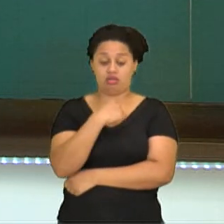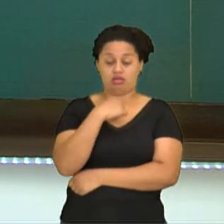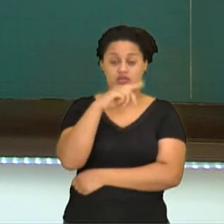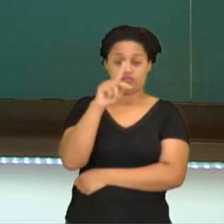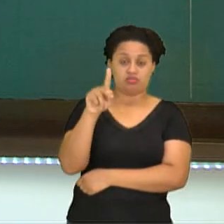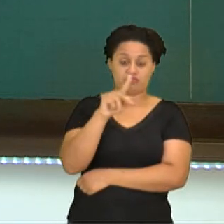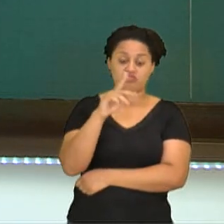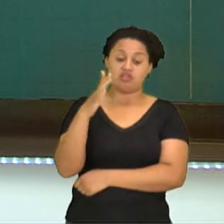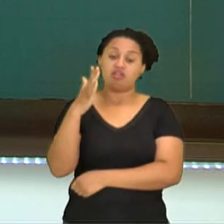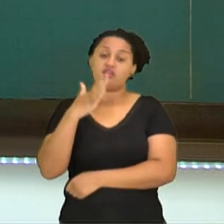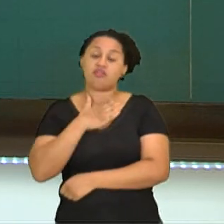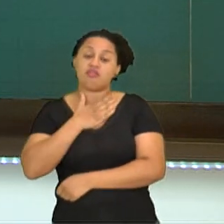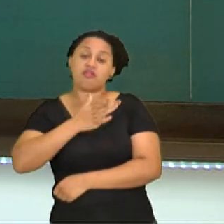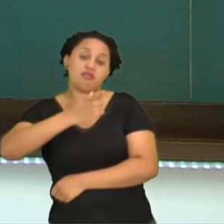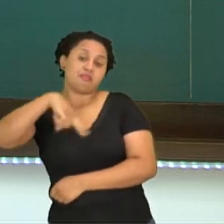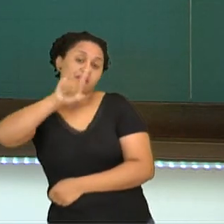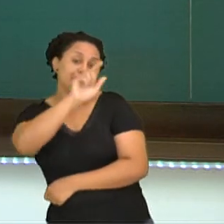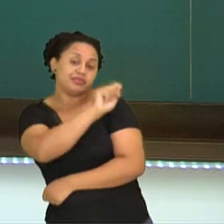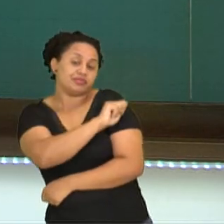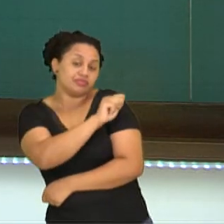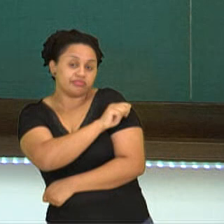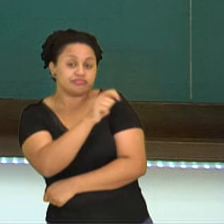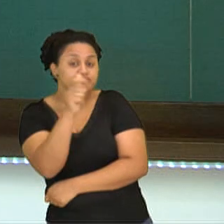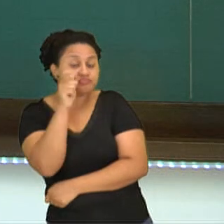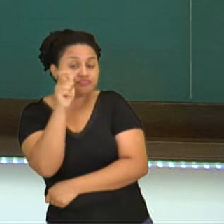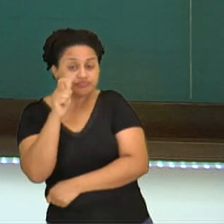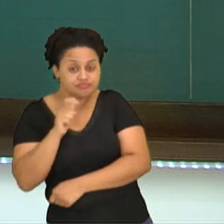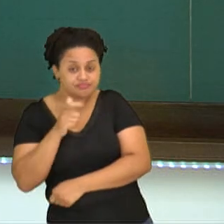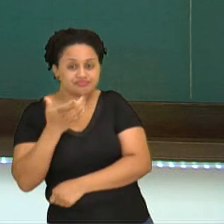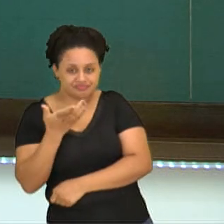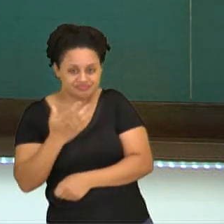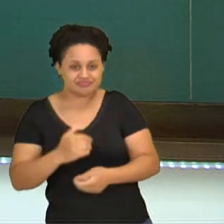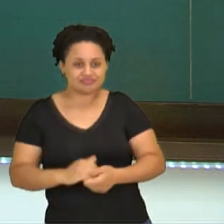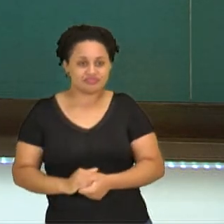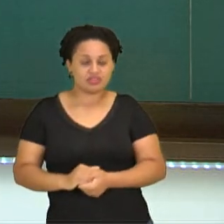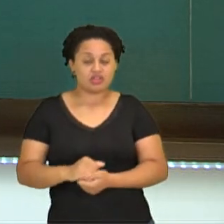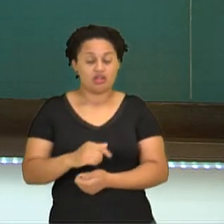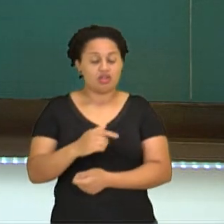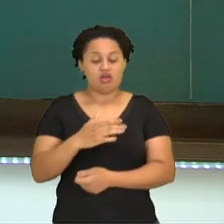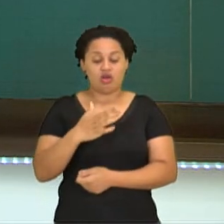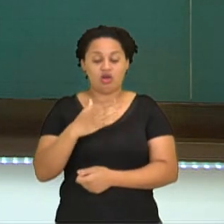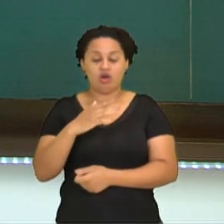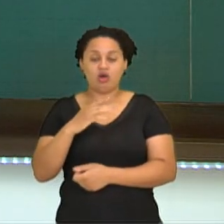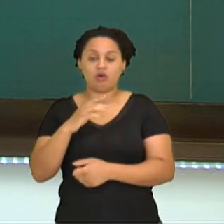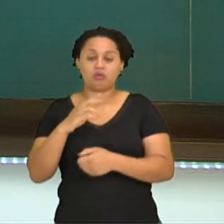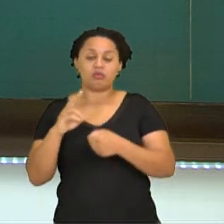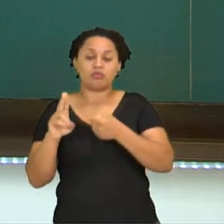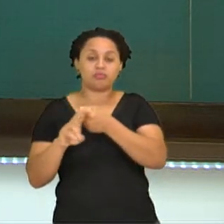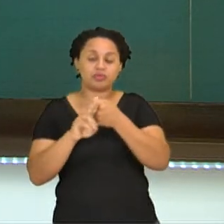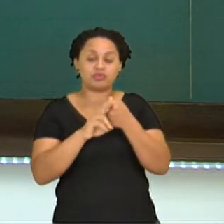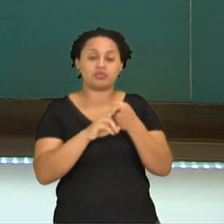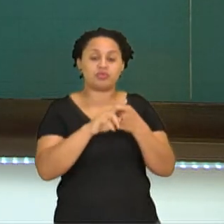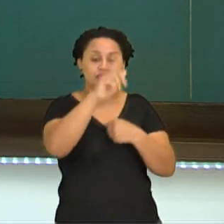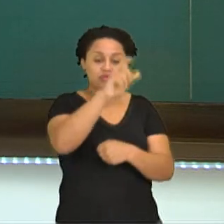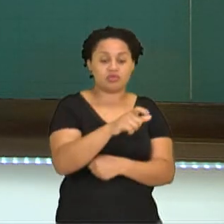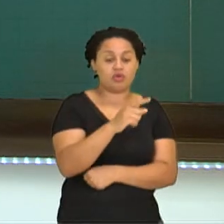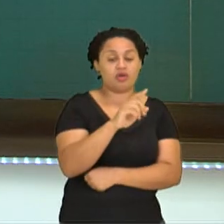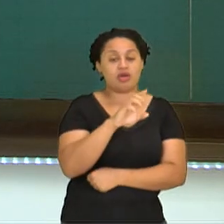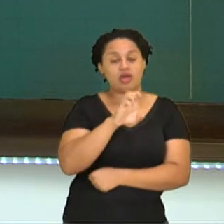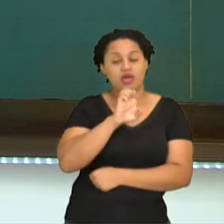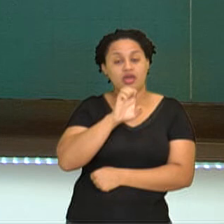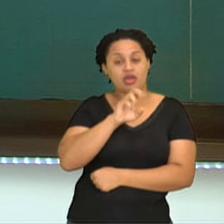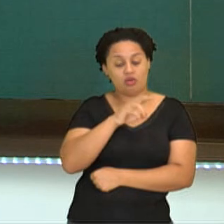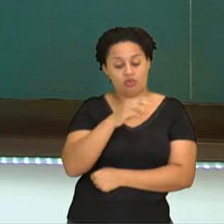meus alunos estão me assistindo. O pronome possessivo eu, que é o pronome pessoal eu, e o